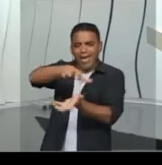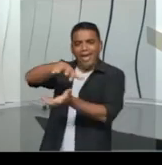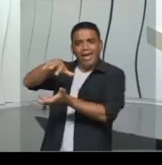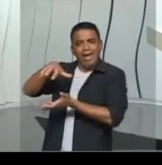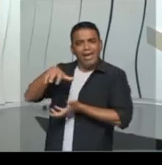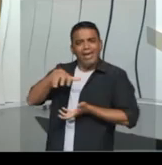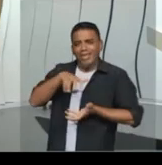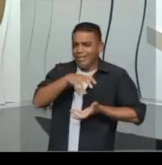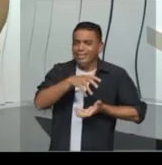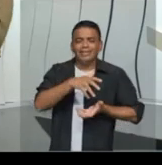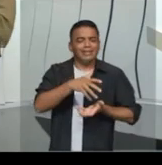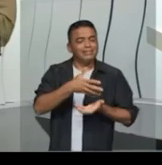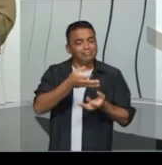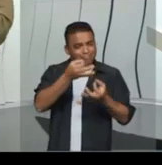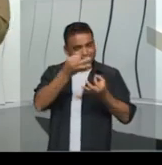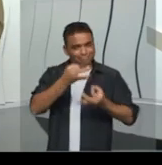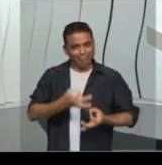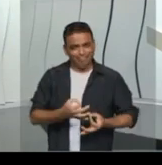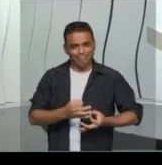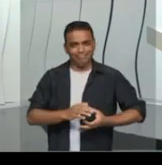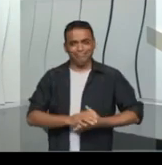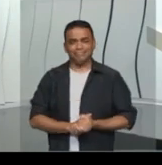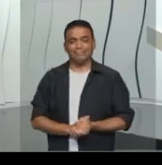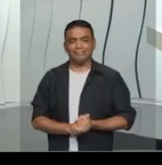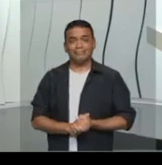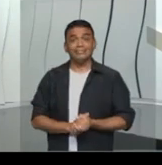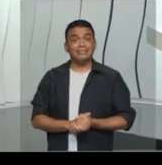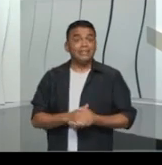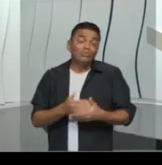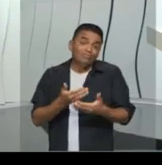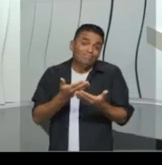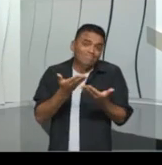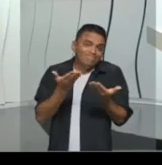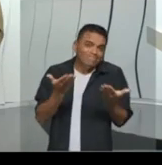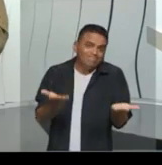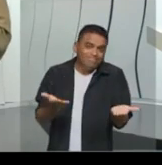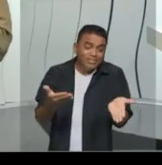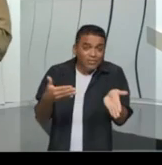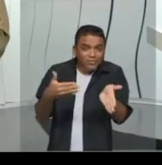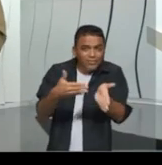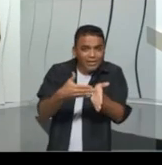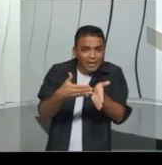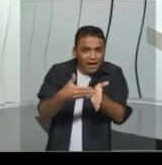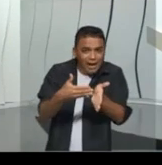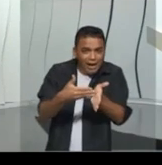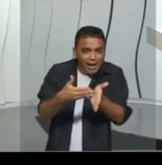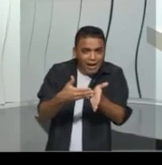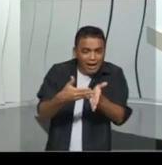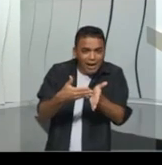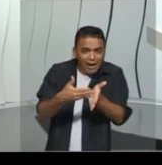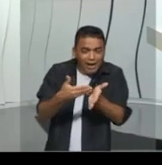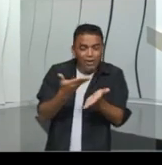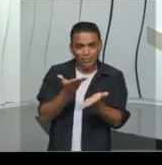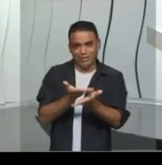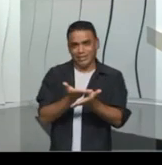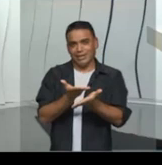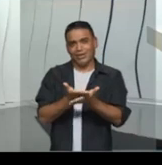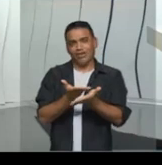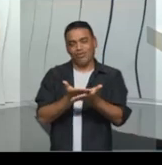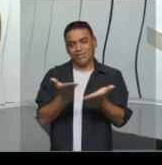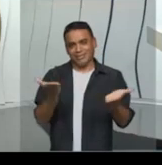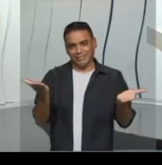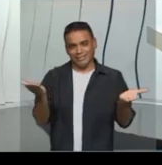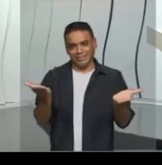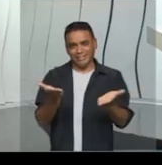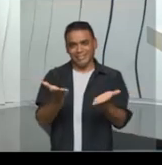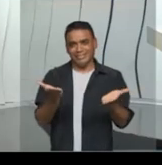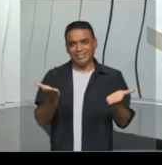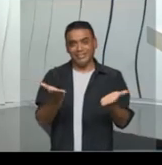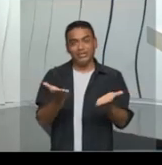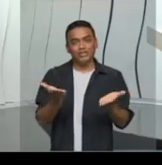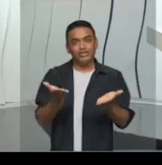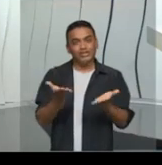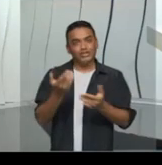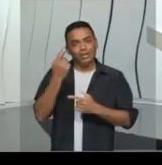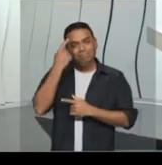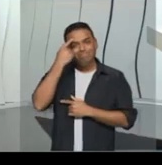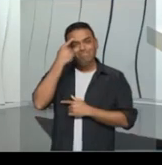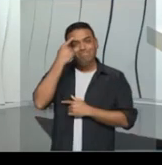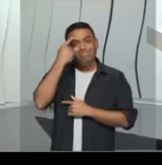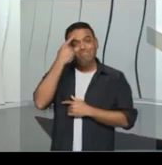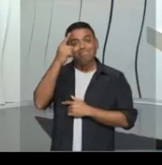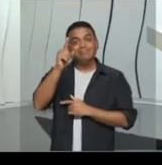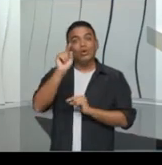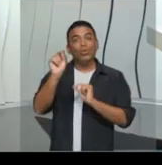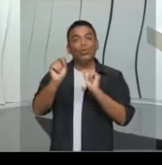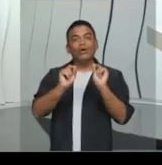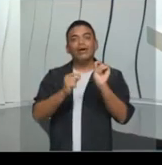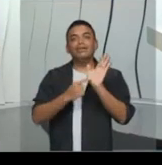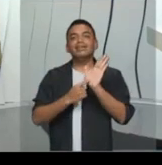Então, bom, estamos por aqui finalizando a nossa aula de hoje e a ideia